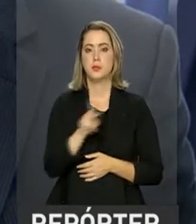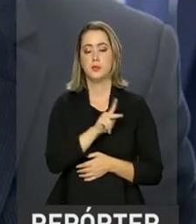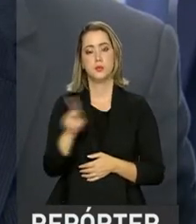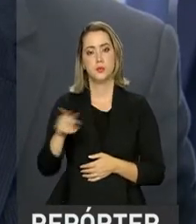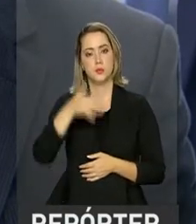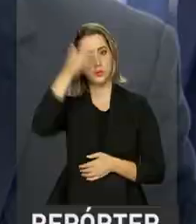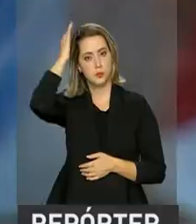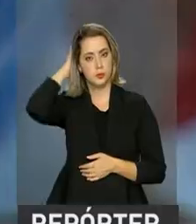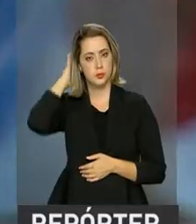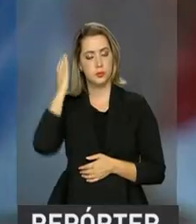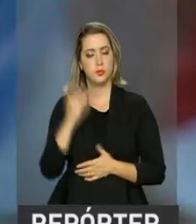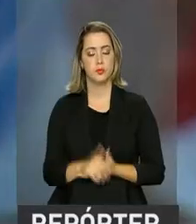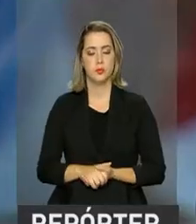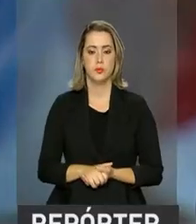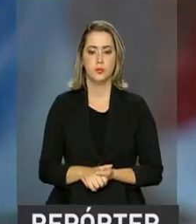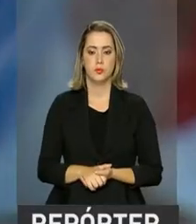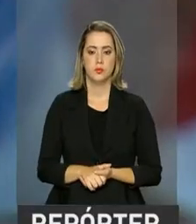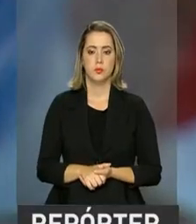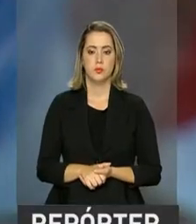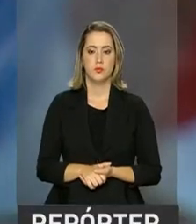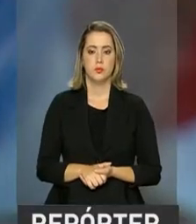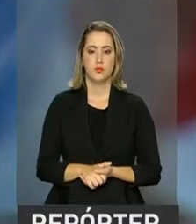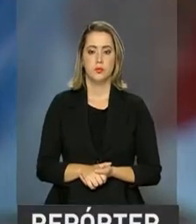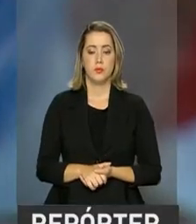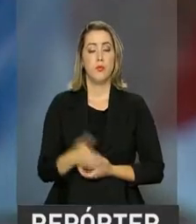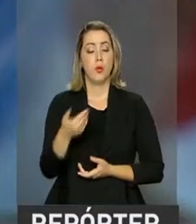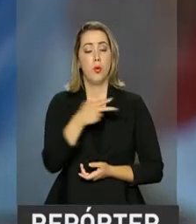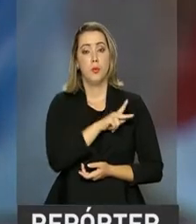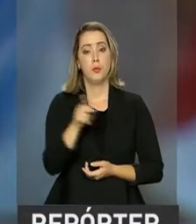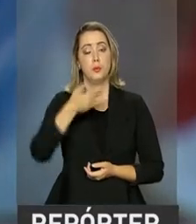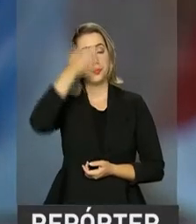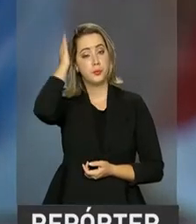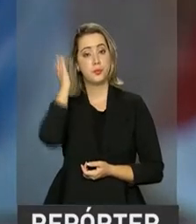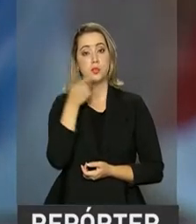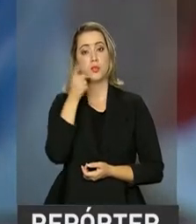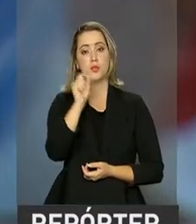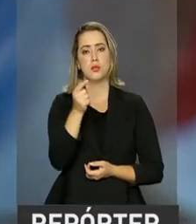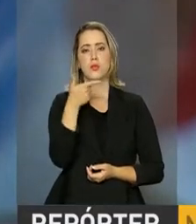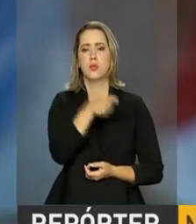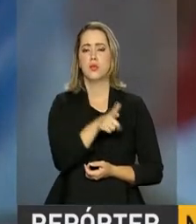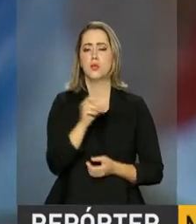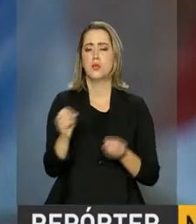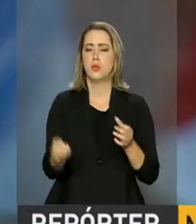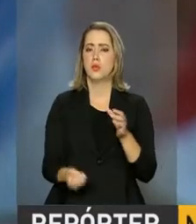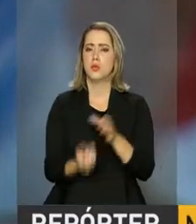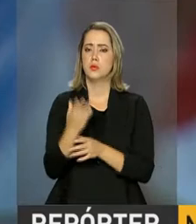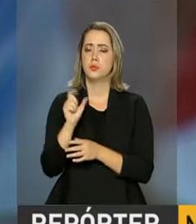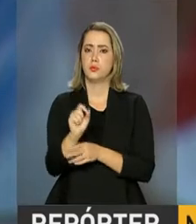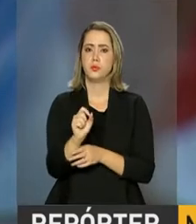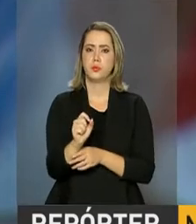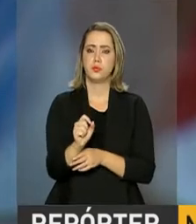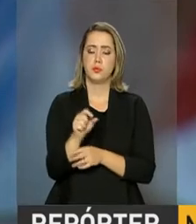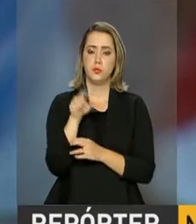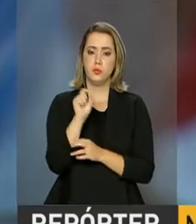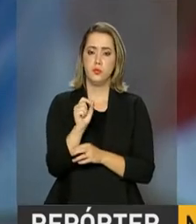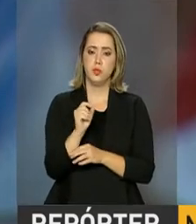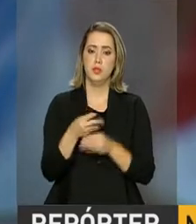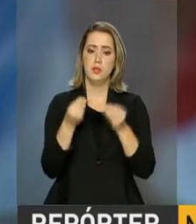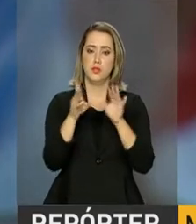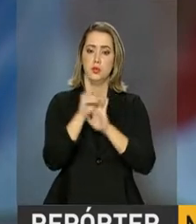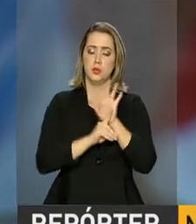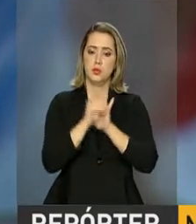presidente Michel Temer. O presidente Michel Temer reafirmou que a reforma trabalhista vai garantir os direitos dos cidadãos e